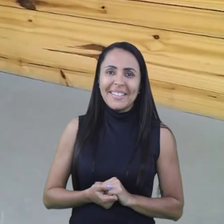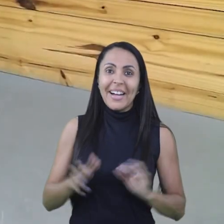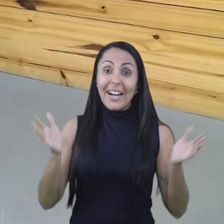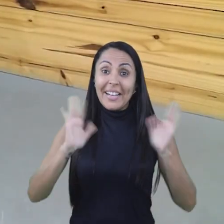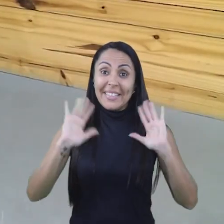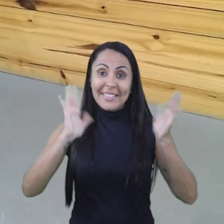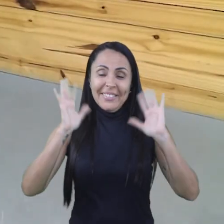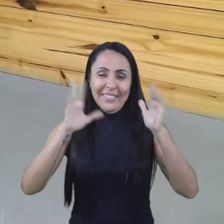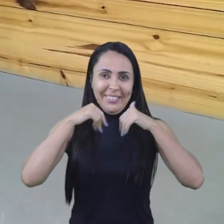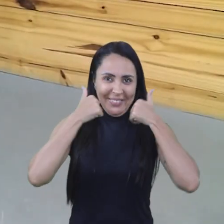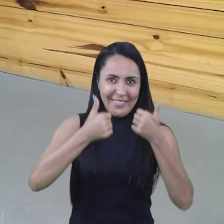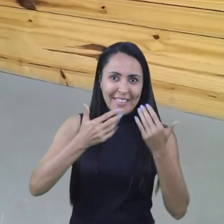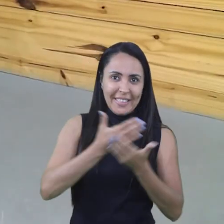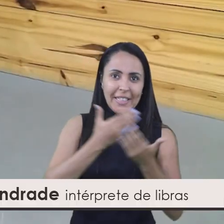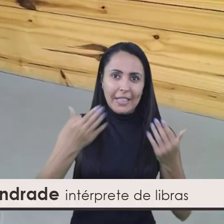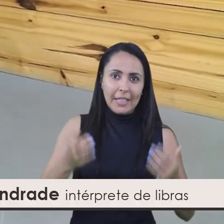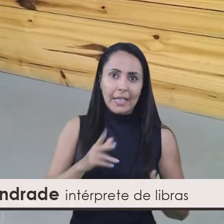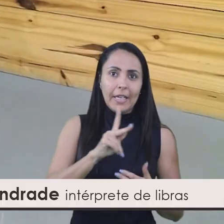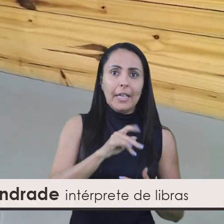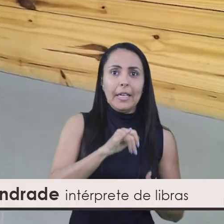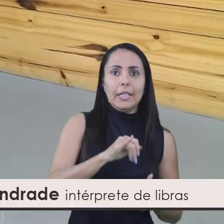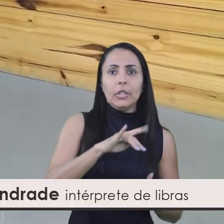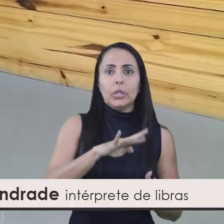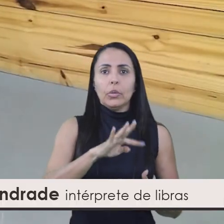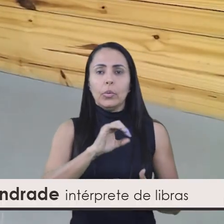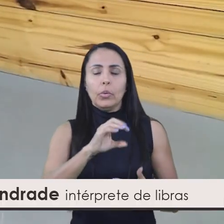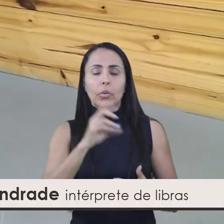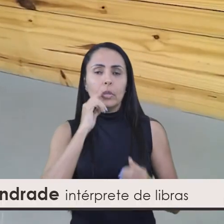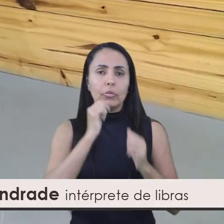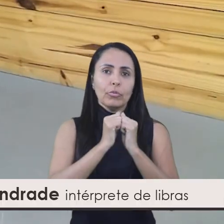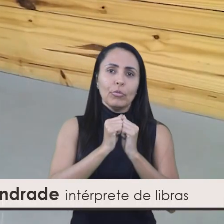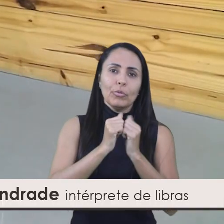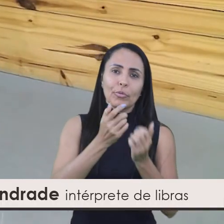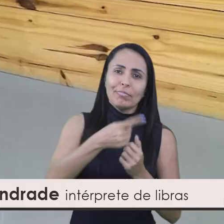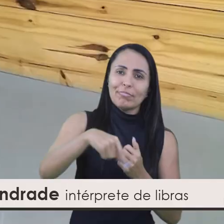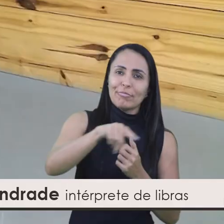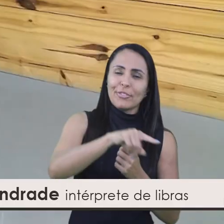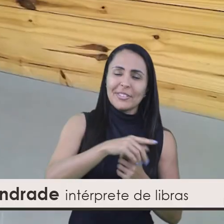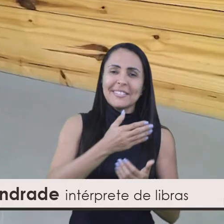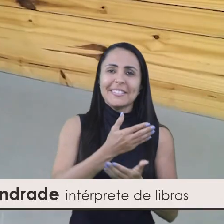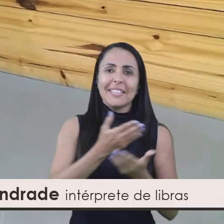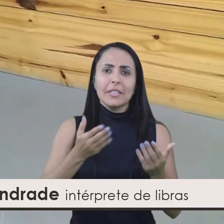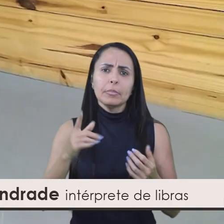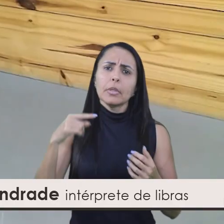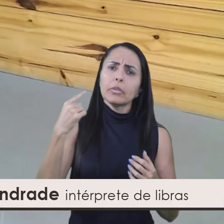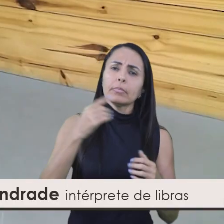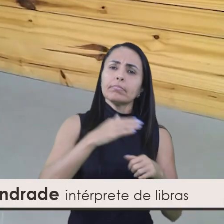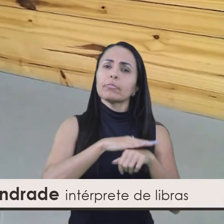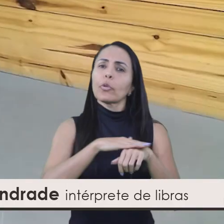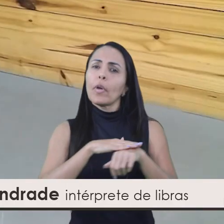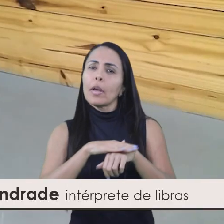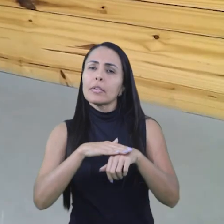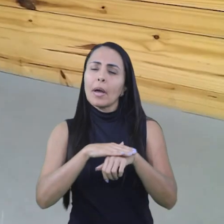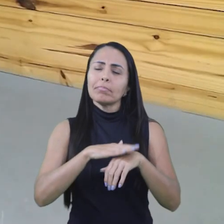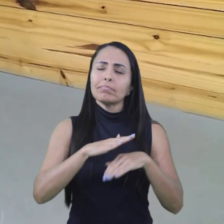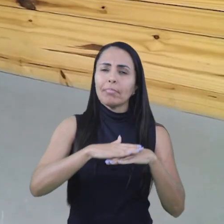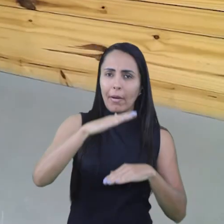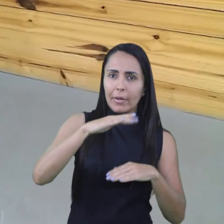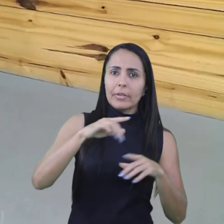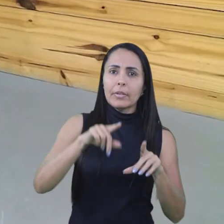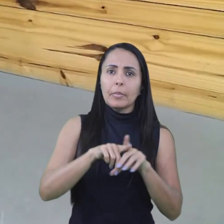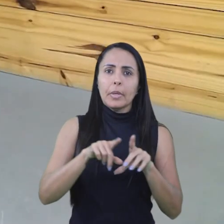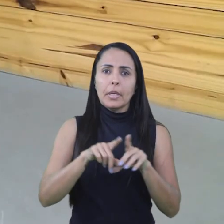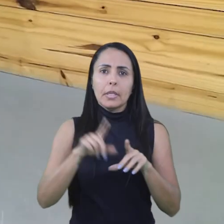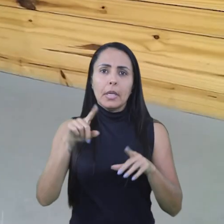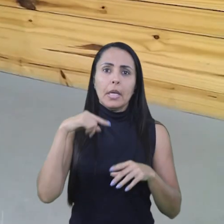E aí, estudante, tudo bom? Meu nome é Heitor Soares, estou junto aqui a você, para a gente conversar um pouco mais com relação